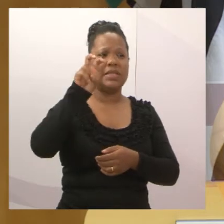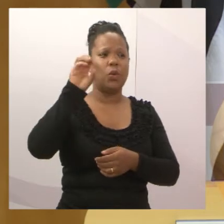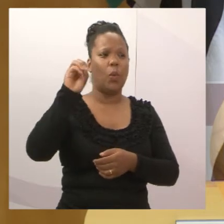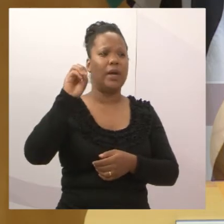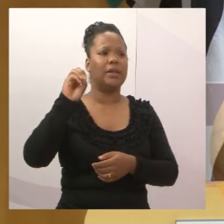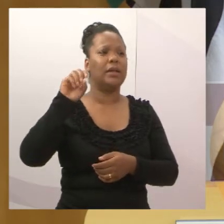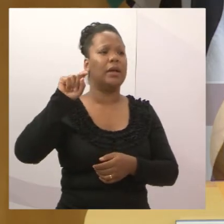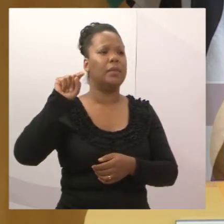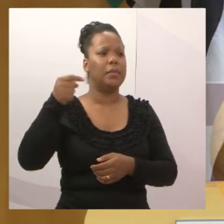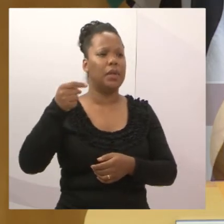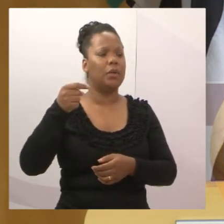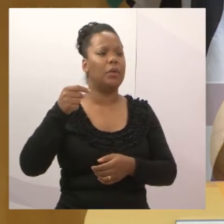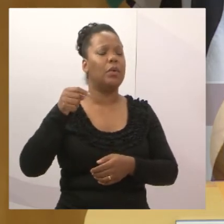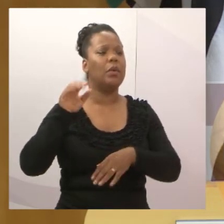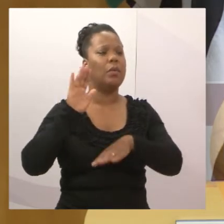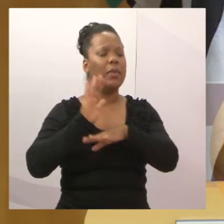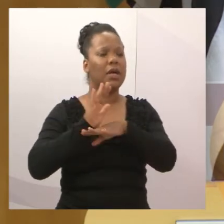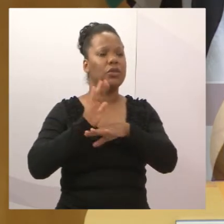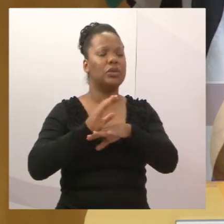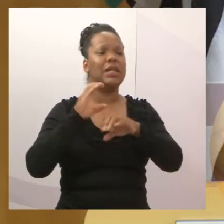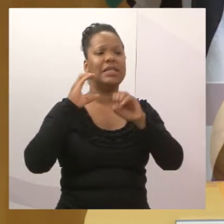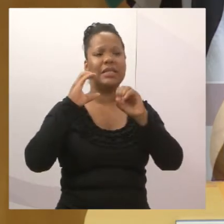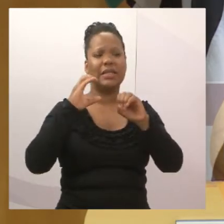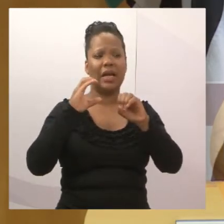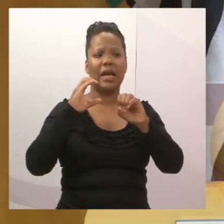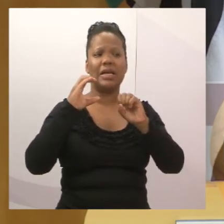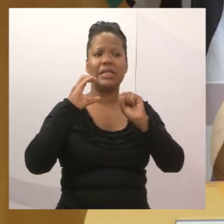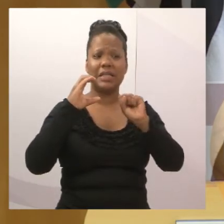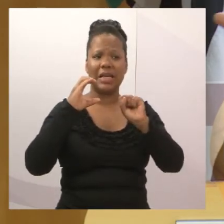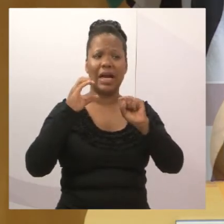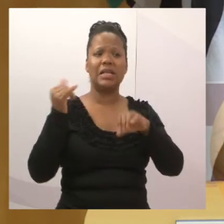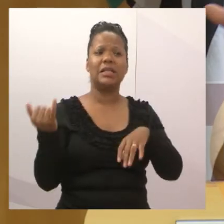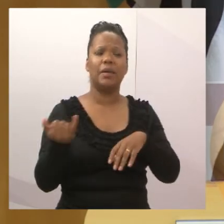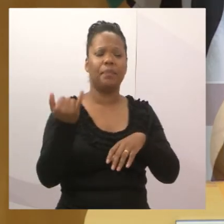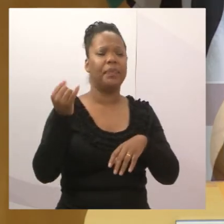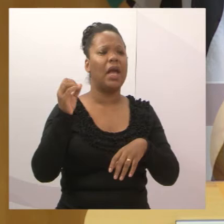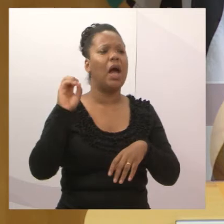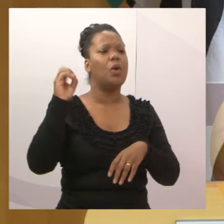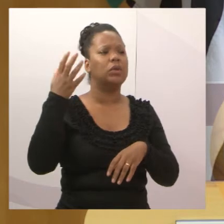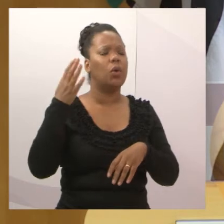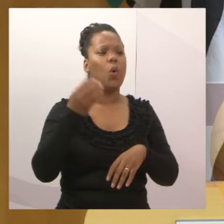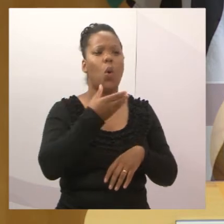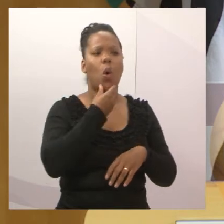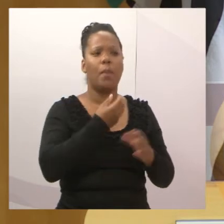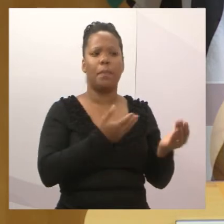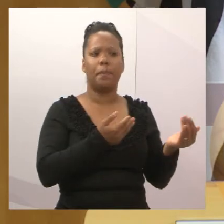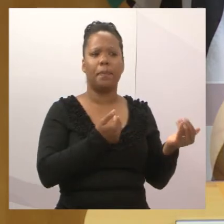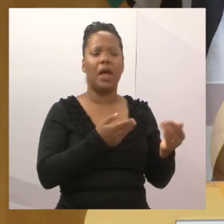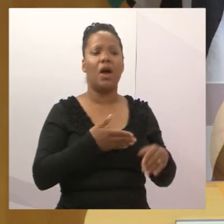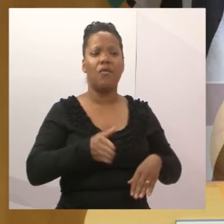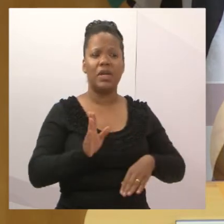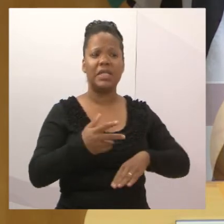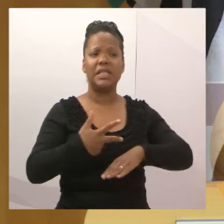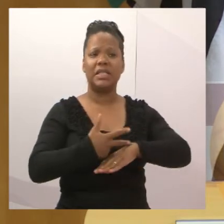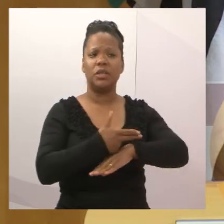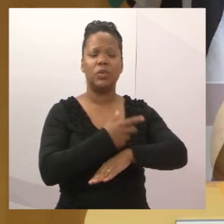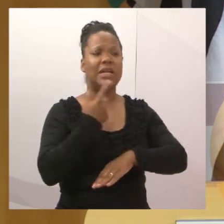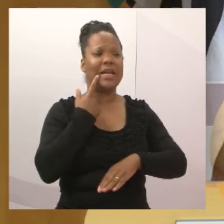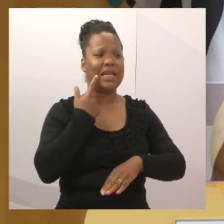Santa Casa, né, porque eu acho que é importante, mas aconteceu um caso com um rapaz que fez uma cirurgia